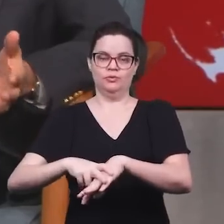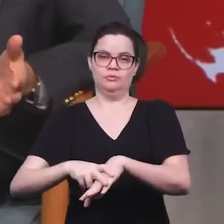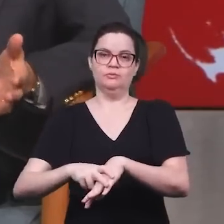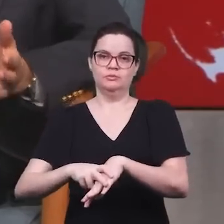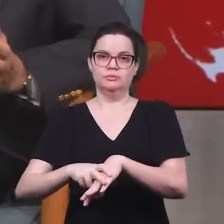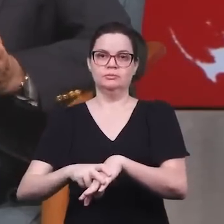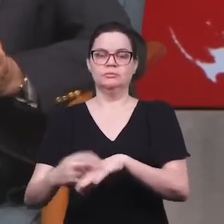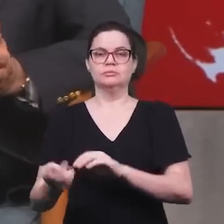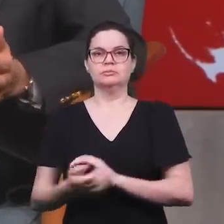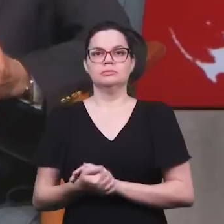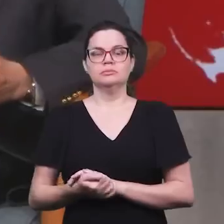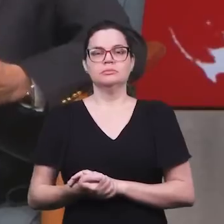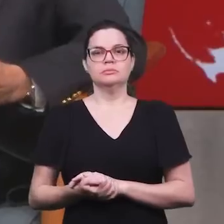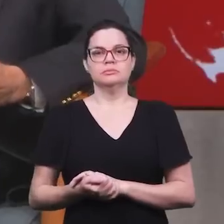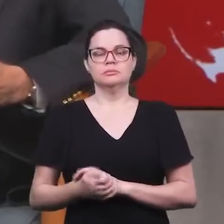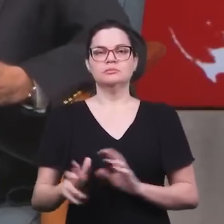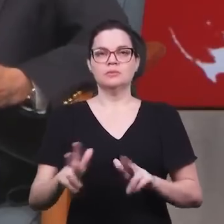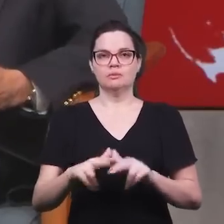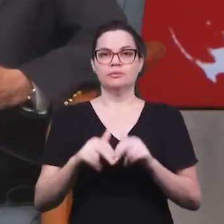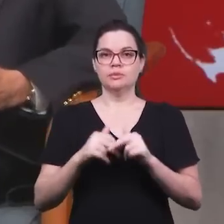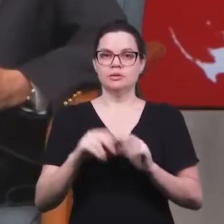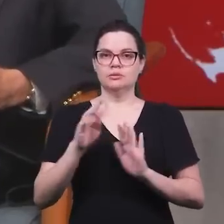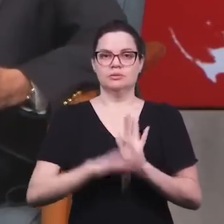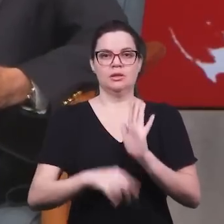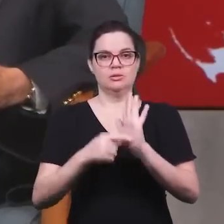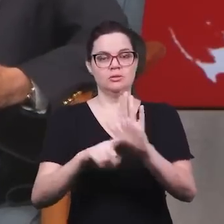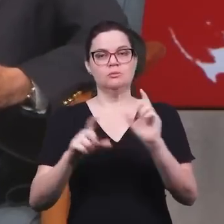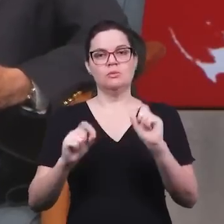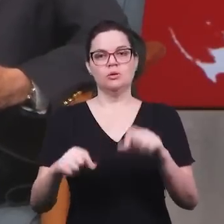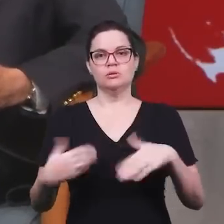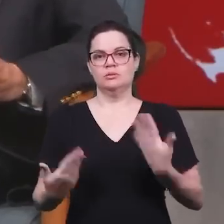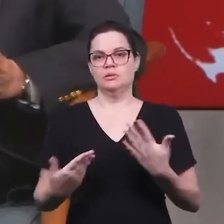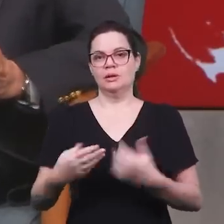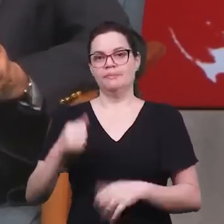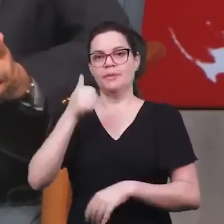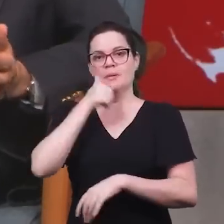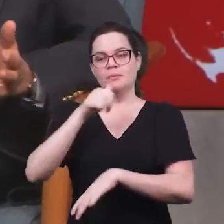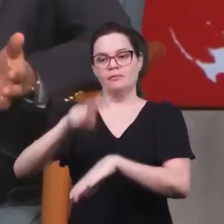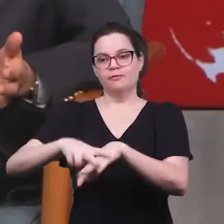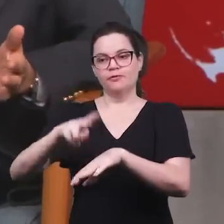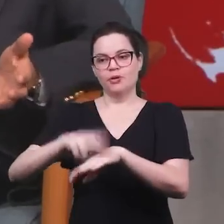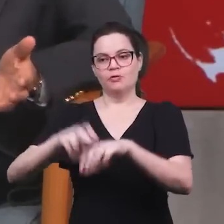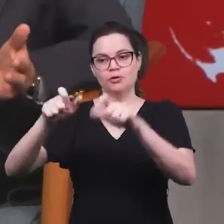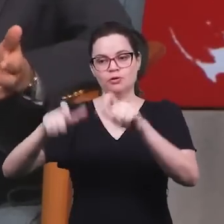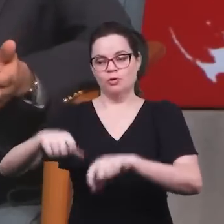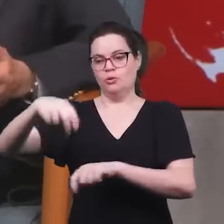É por isso que o texto fala o filho da viúva de Naim. Essa mulher era